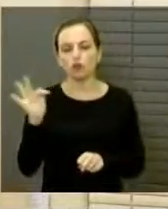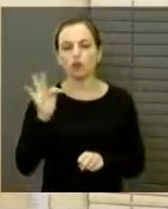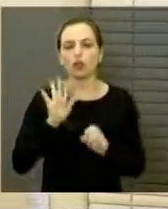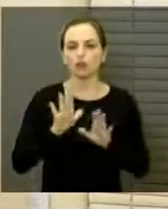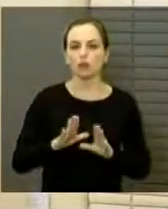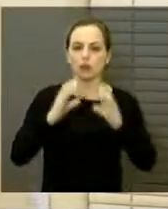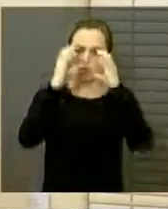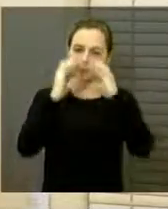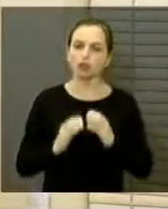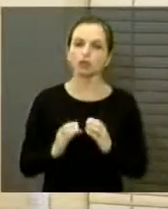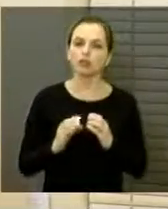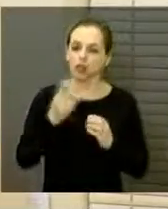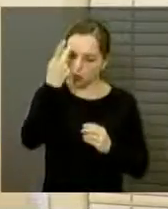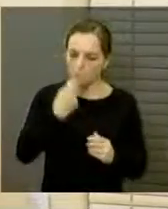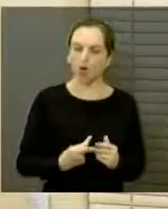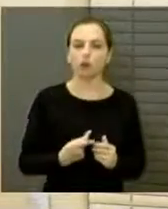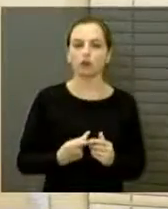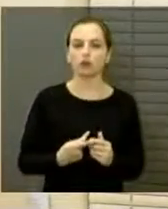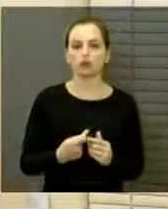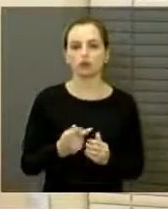humana.